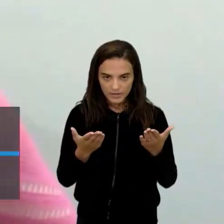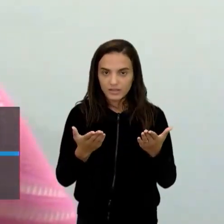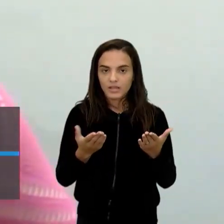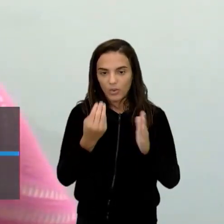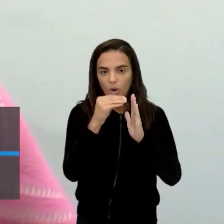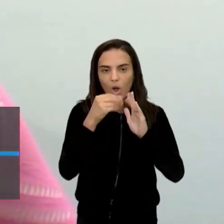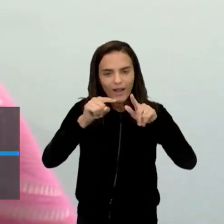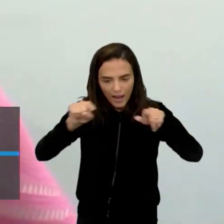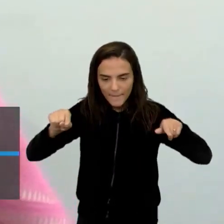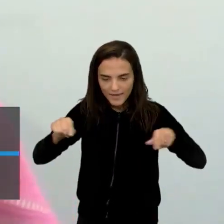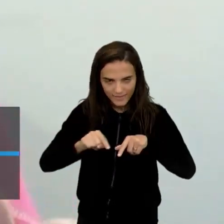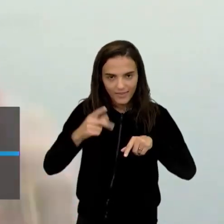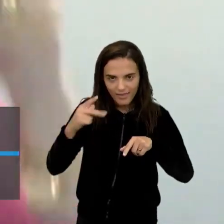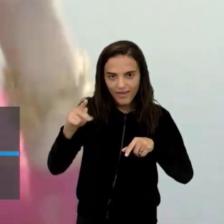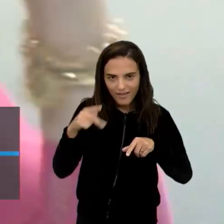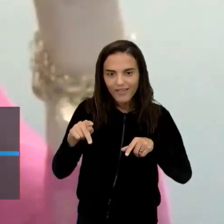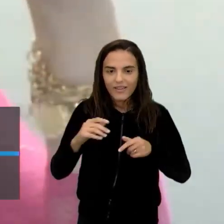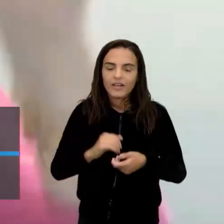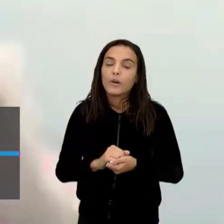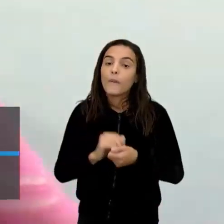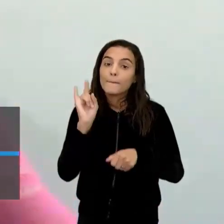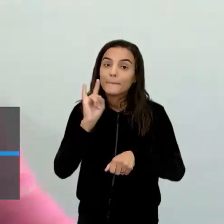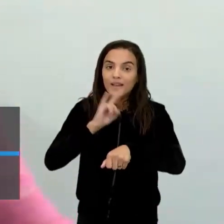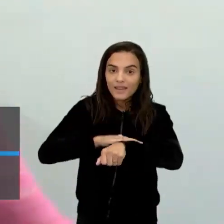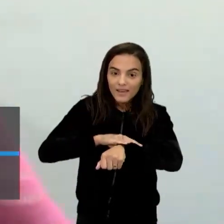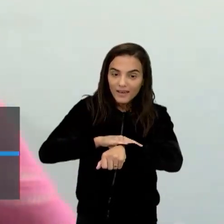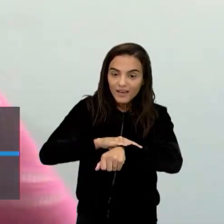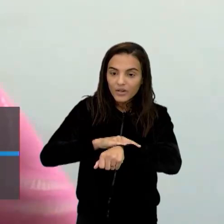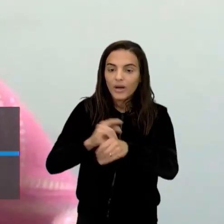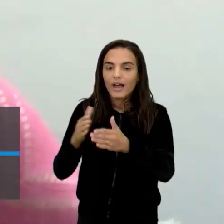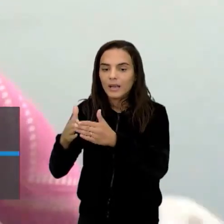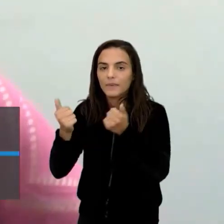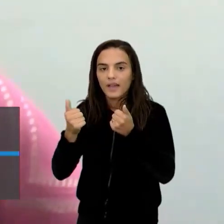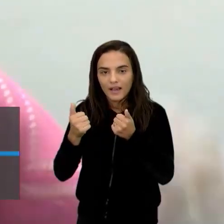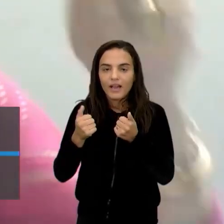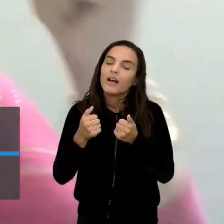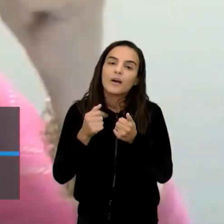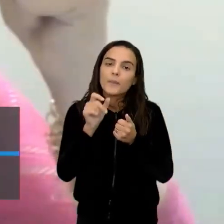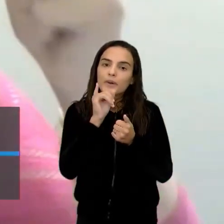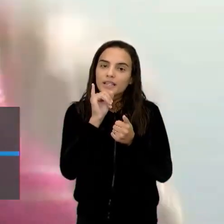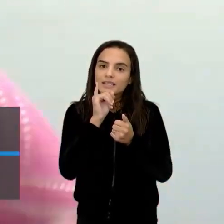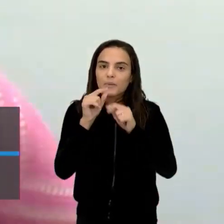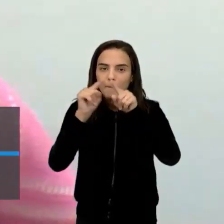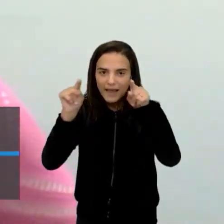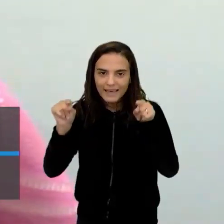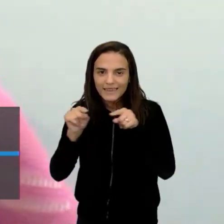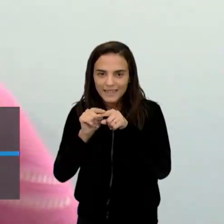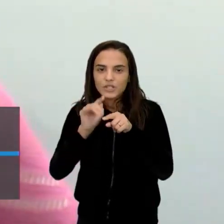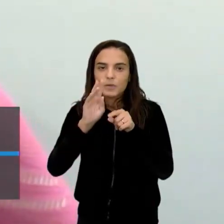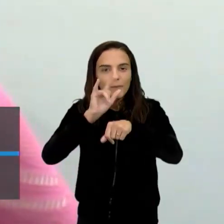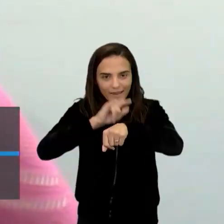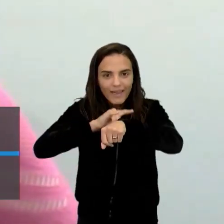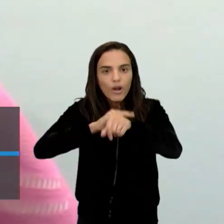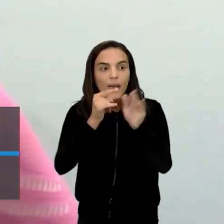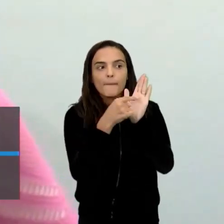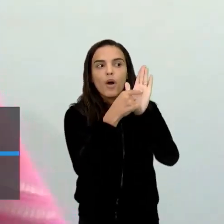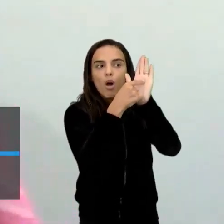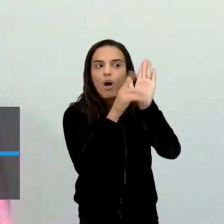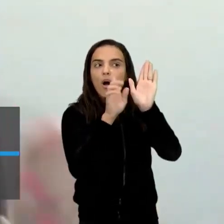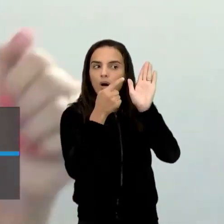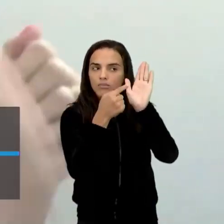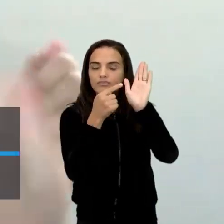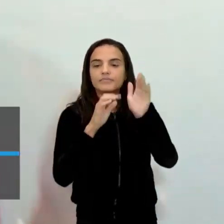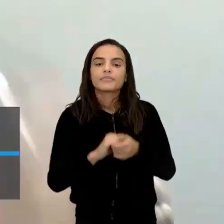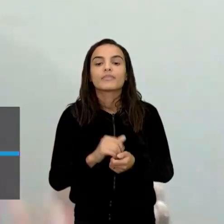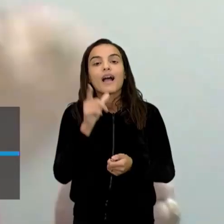na mesa dele. Se ele quer ir ao banheiro, ele pega a plaquinha de banheiro e mostra. Se ele quer beber